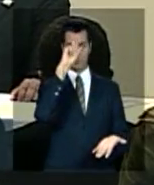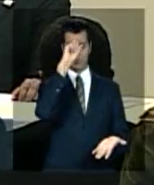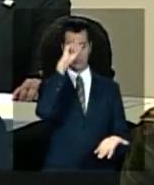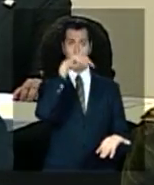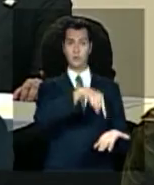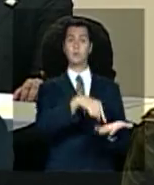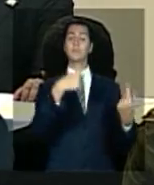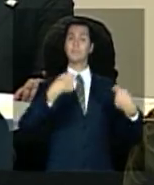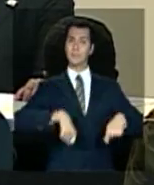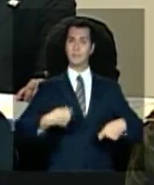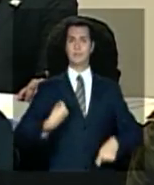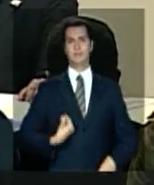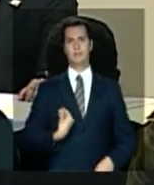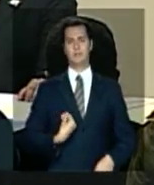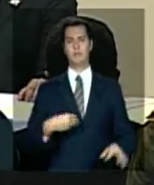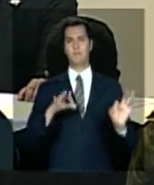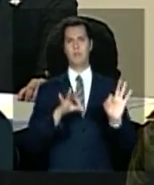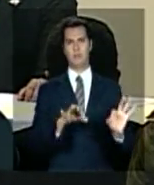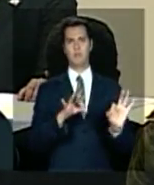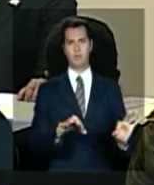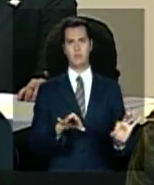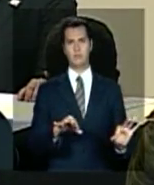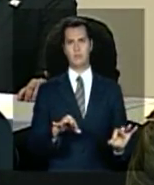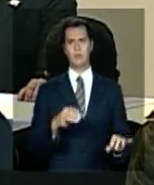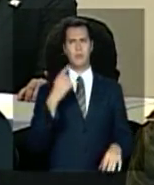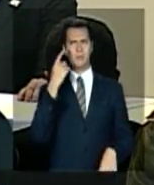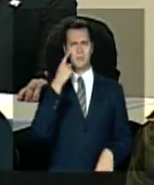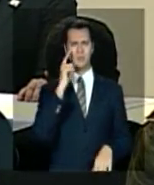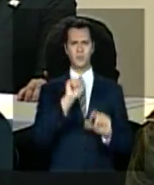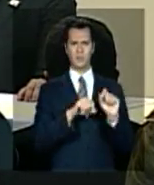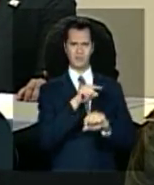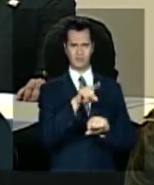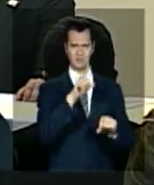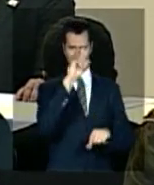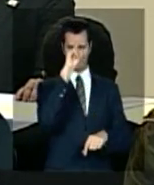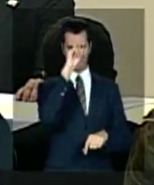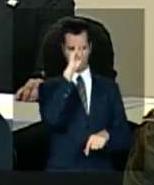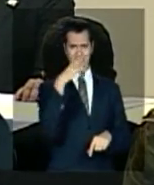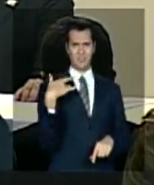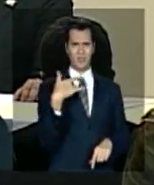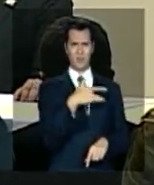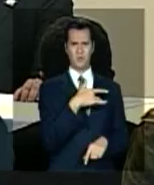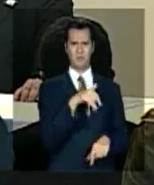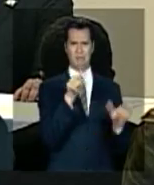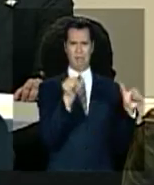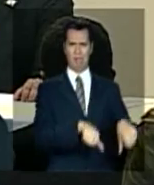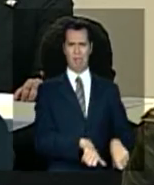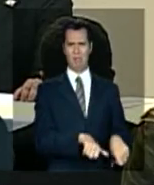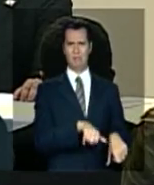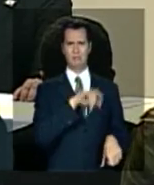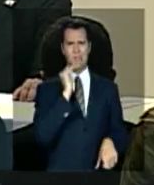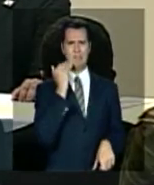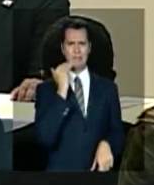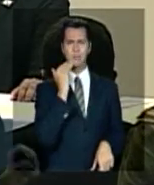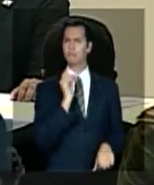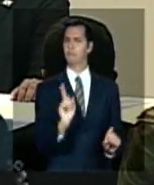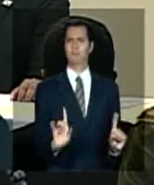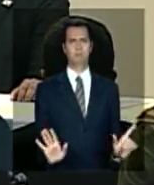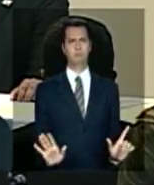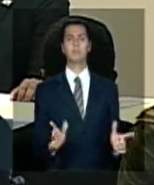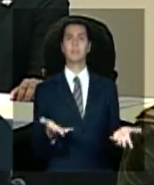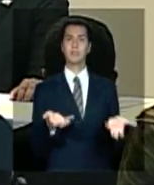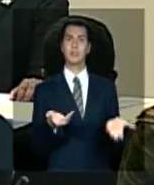funcionar tem de ter qualidade nós não queremos uma unidade básica de saúde sucateada então o dinheiro vai servir